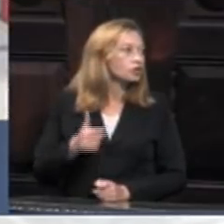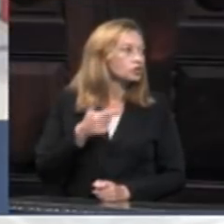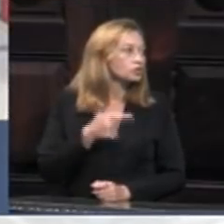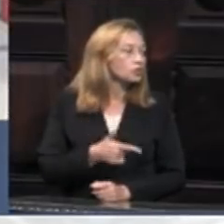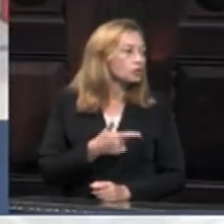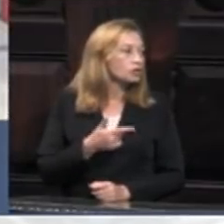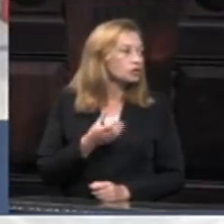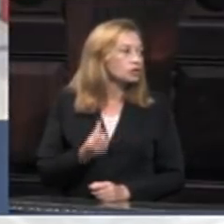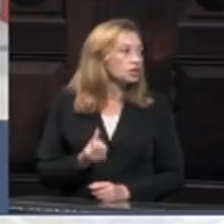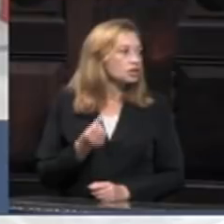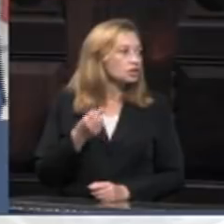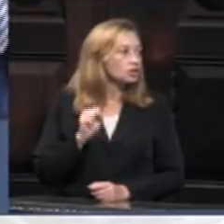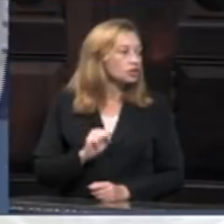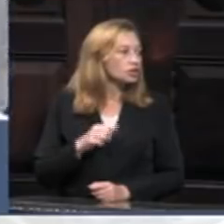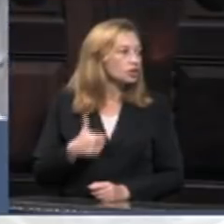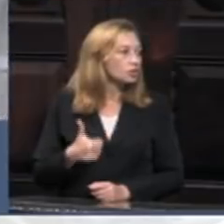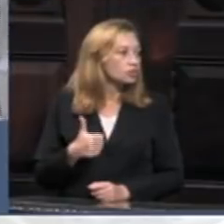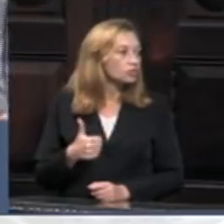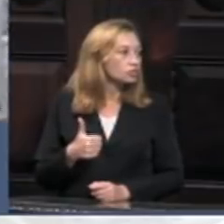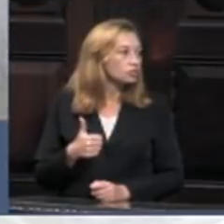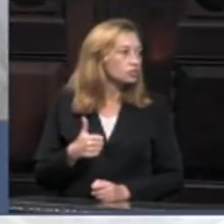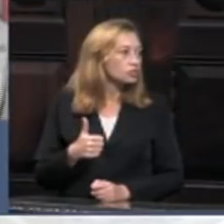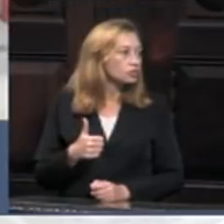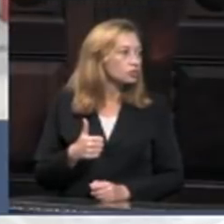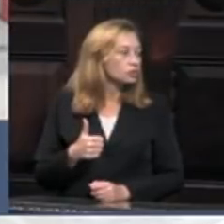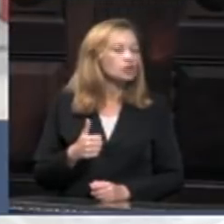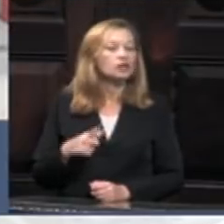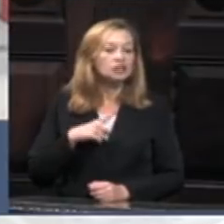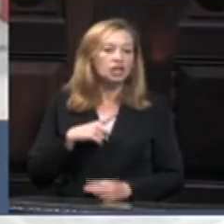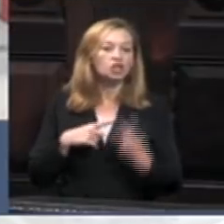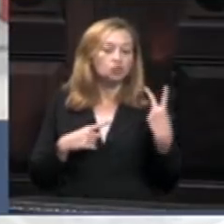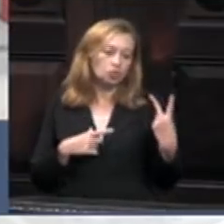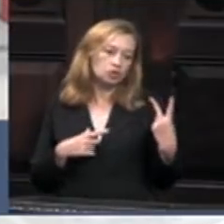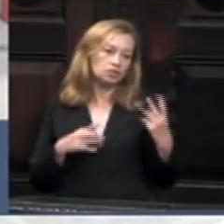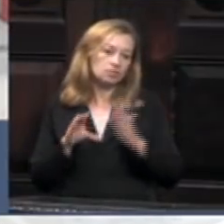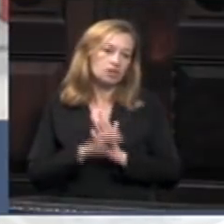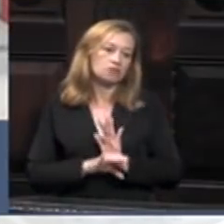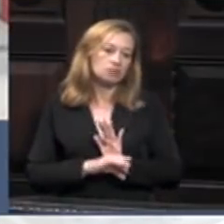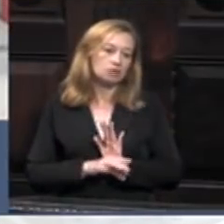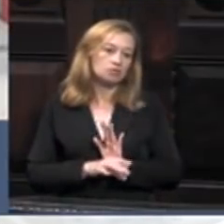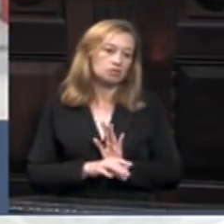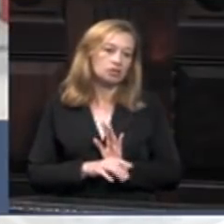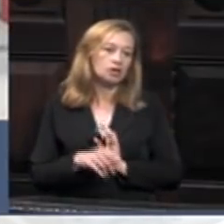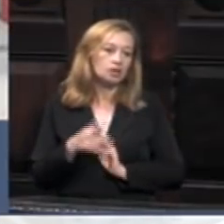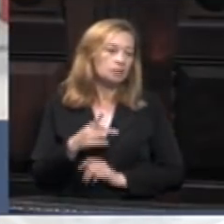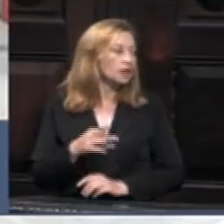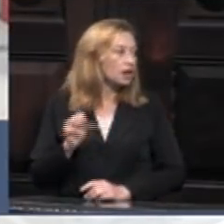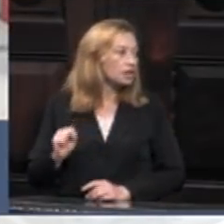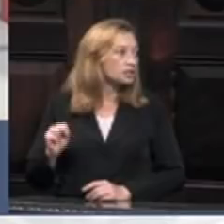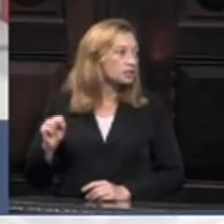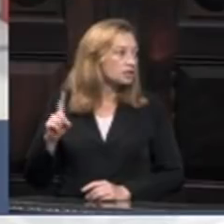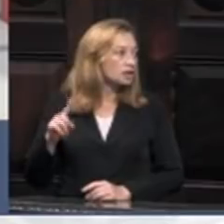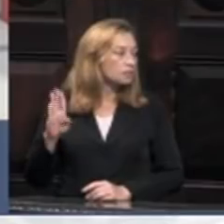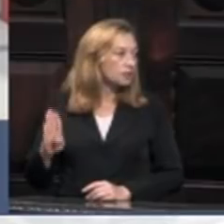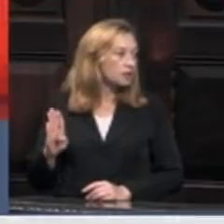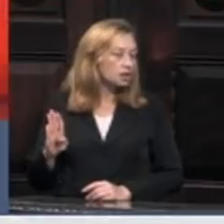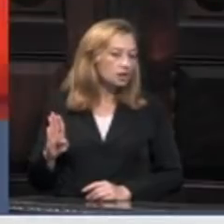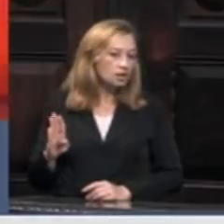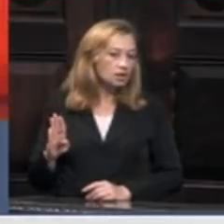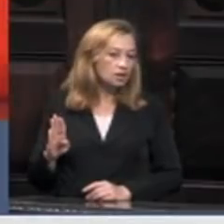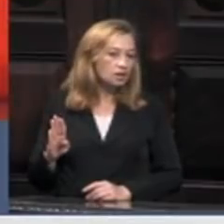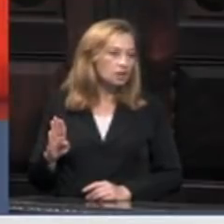2681. Então, está prejudicada também. Senhor presidente. Aí tem mais 2 emendas. A do PSDB está tranquilo, as 2